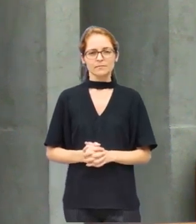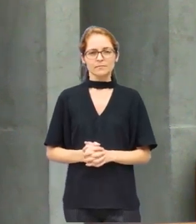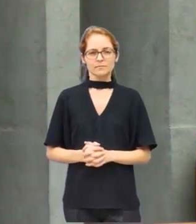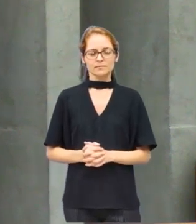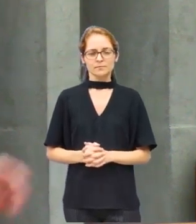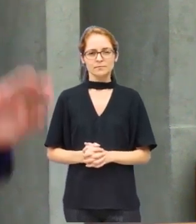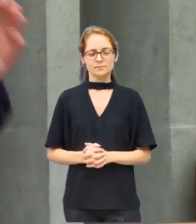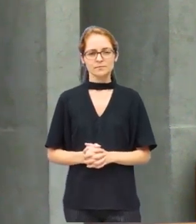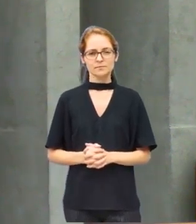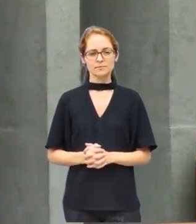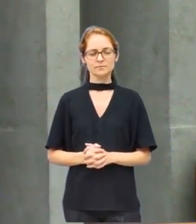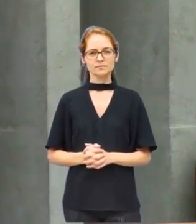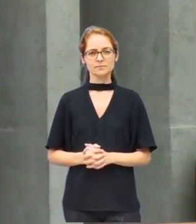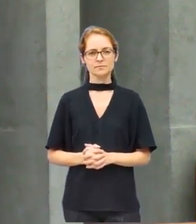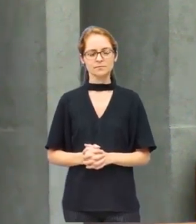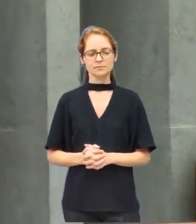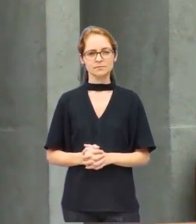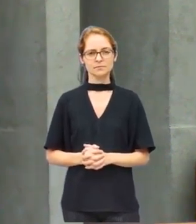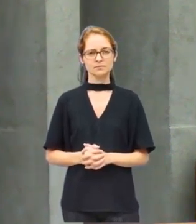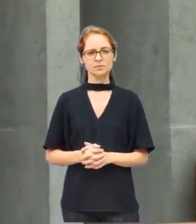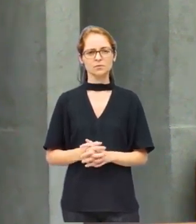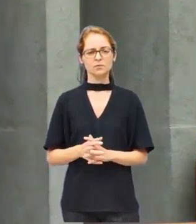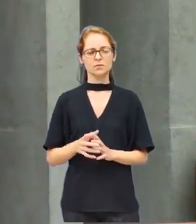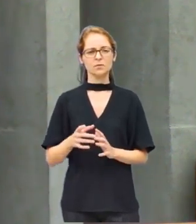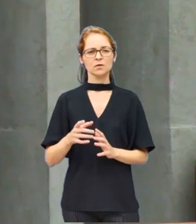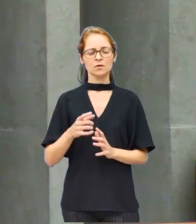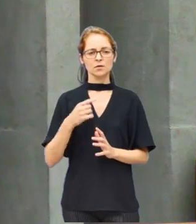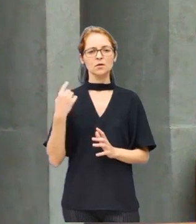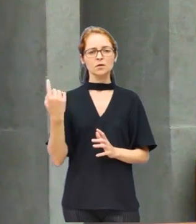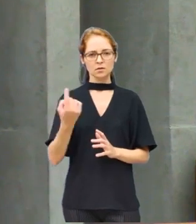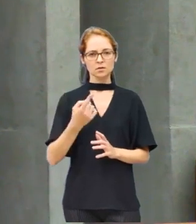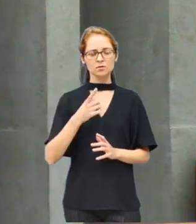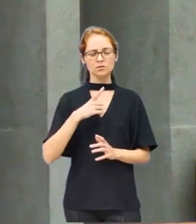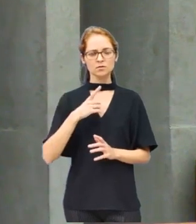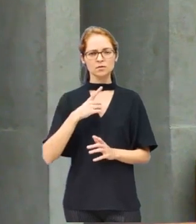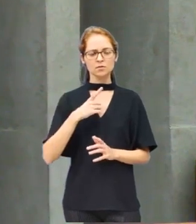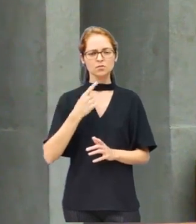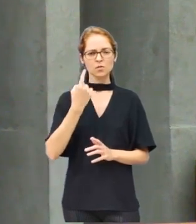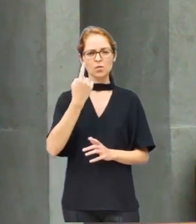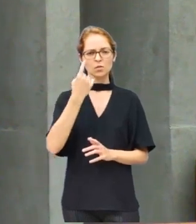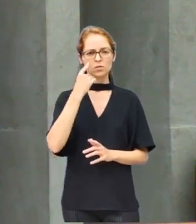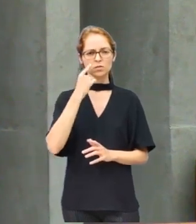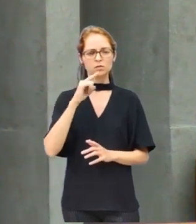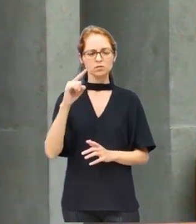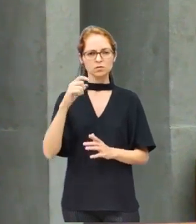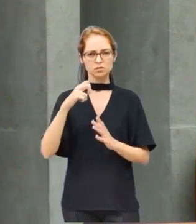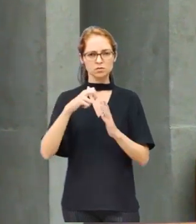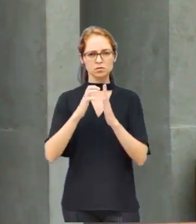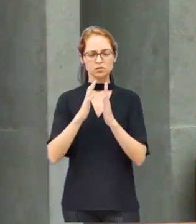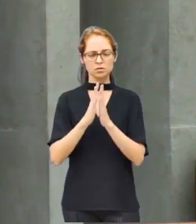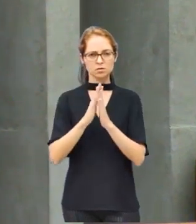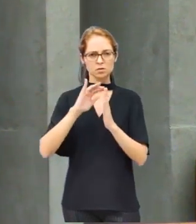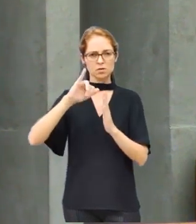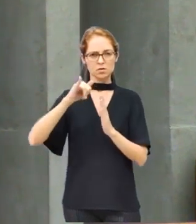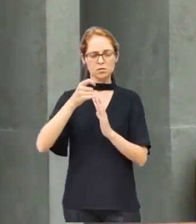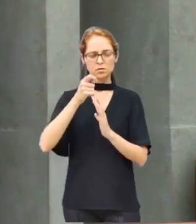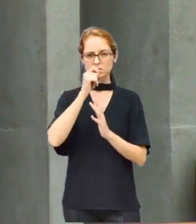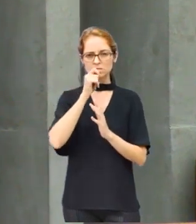dia que foi proclamado por todo o nosso país, de oração e jejum, pela situação que nós estamos vivendo. Só